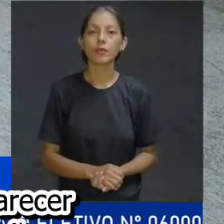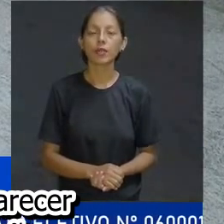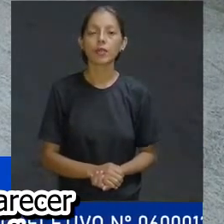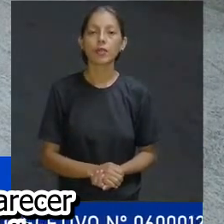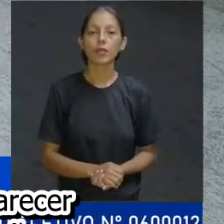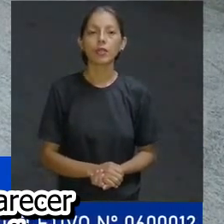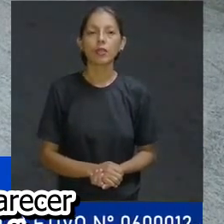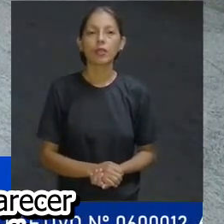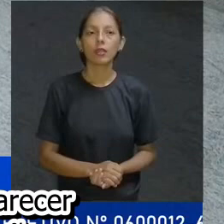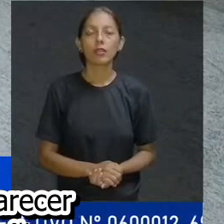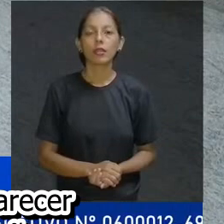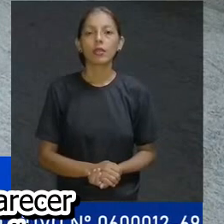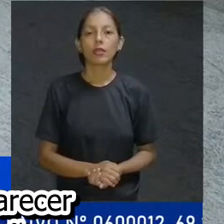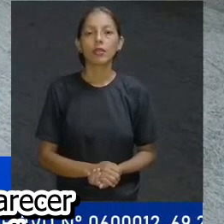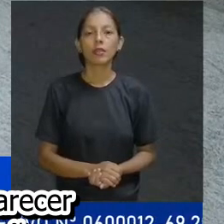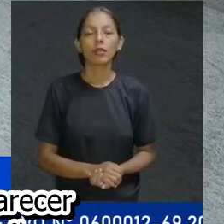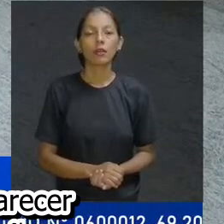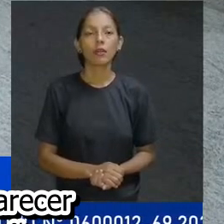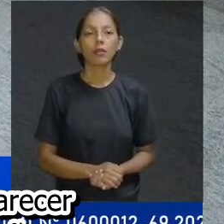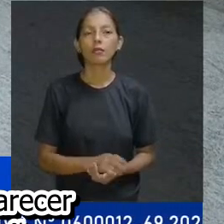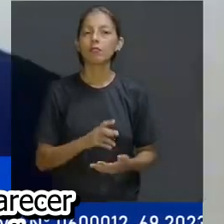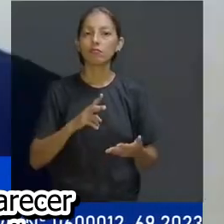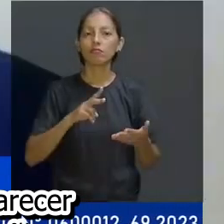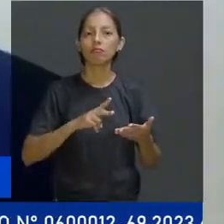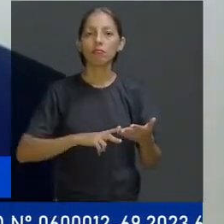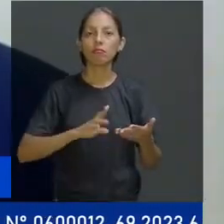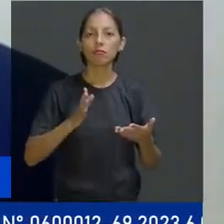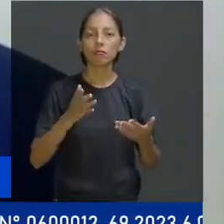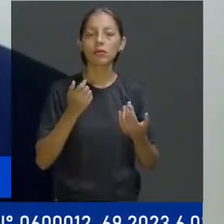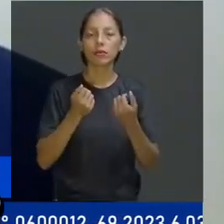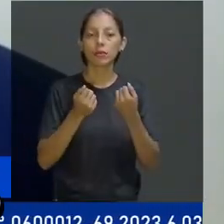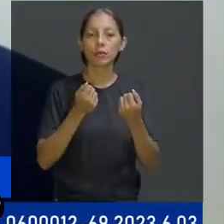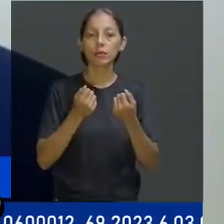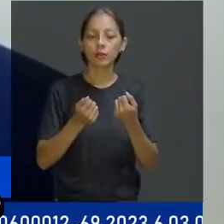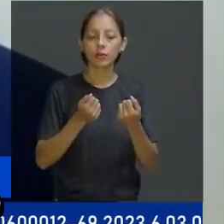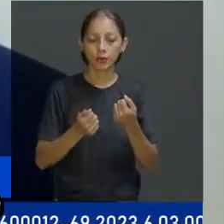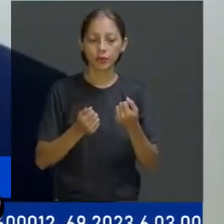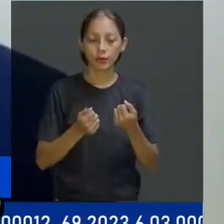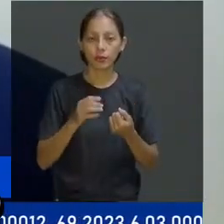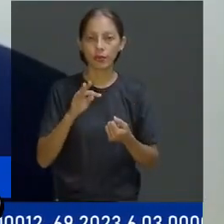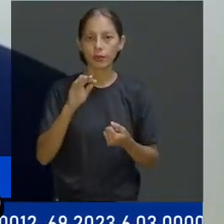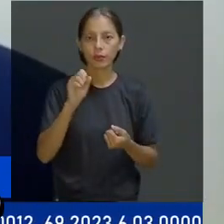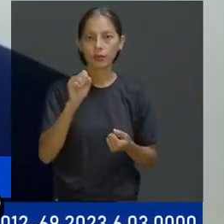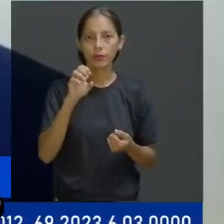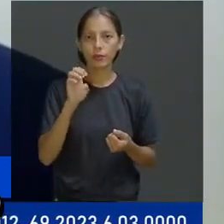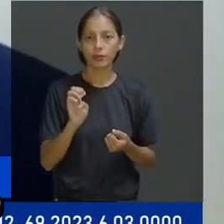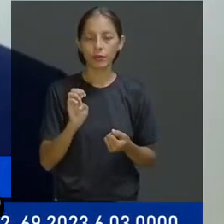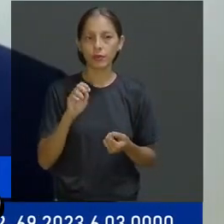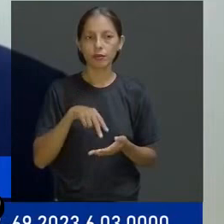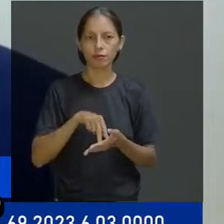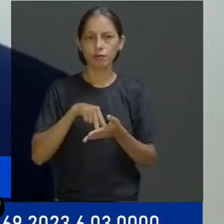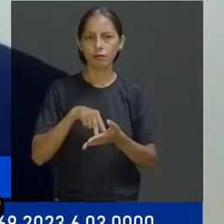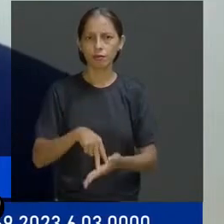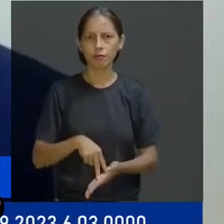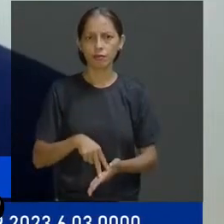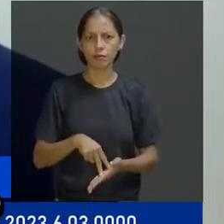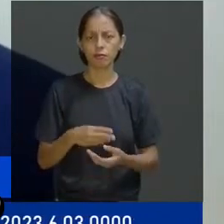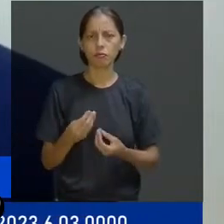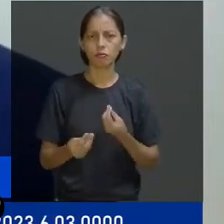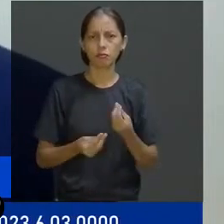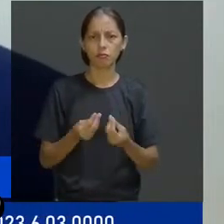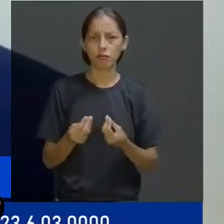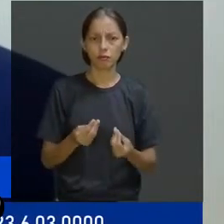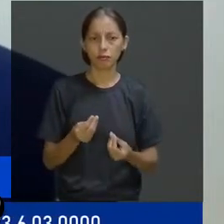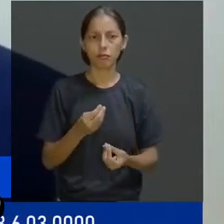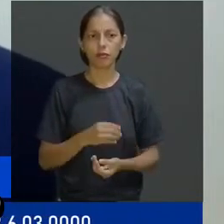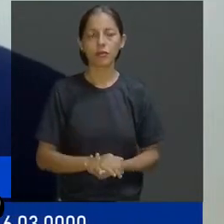Que reiteram o parecer apresentado nos autos com uma pequena correção. O TSE tem posicionamento firme no sentido de que a